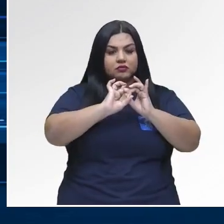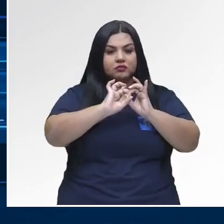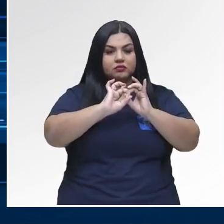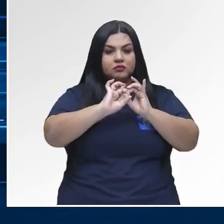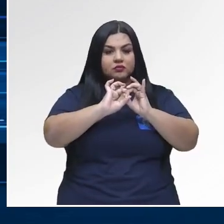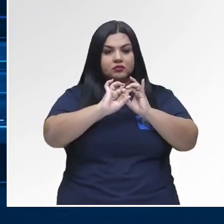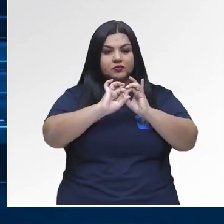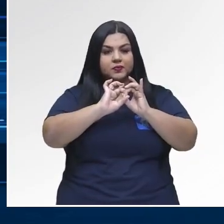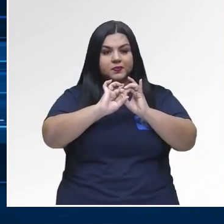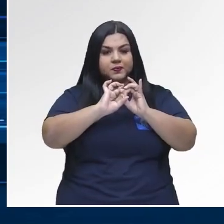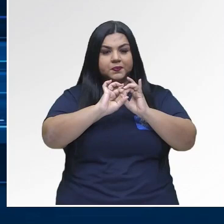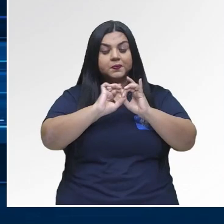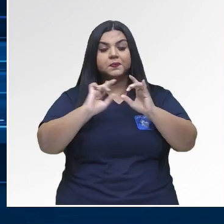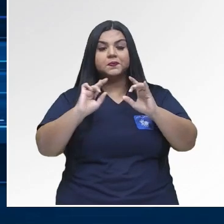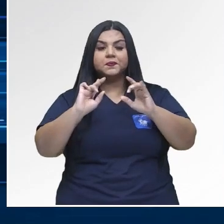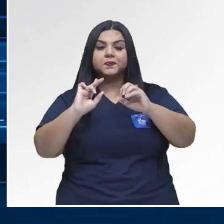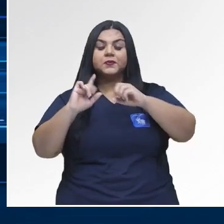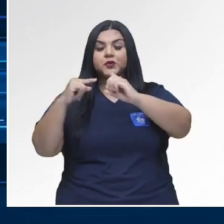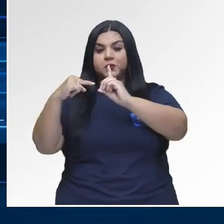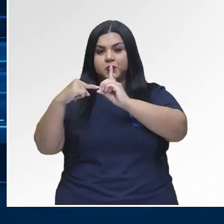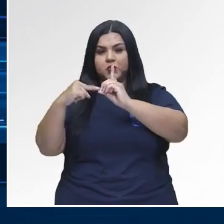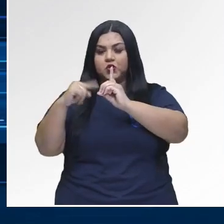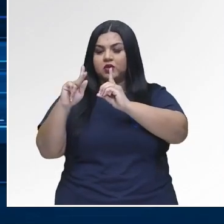uma molécula de água, né?